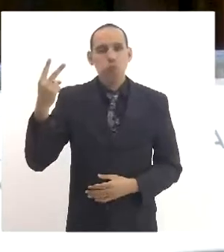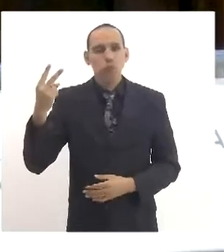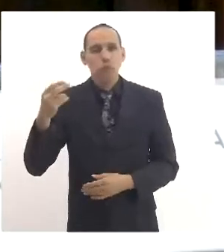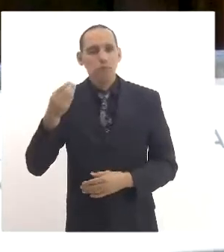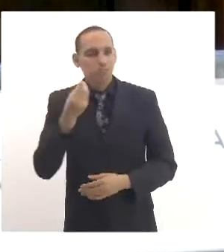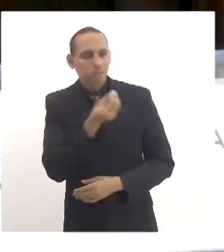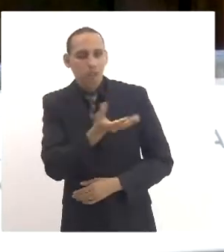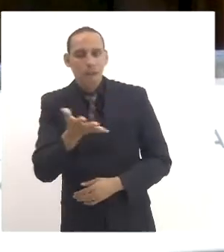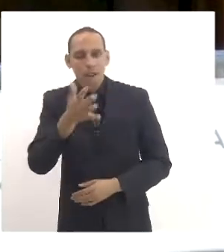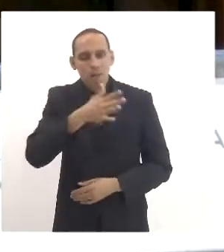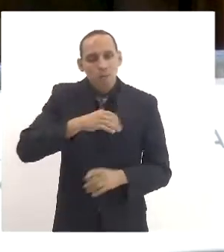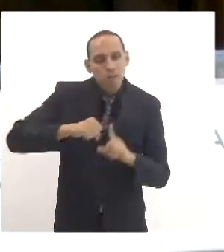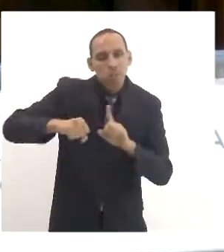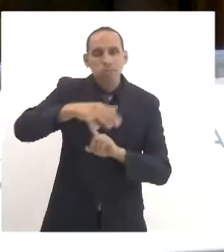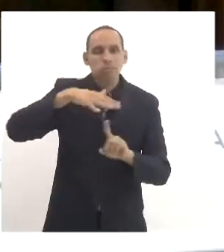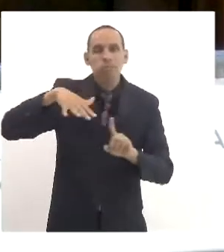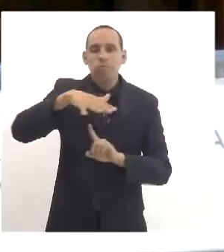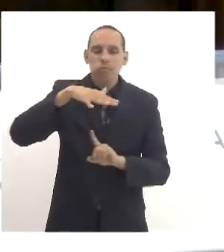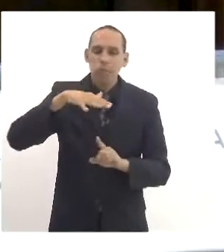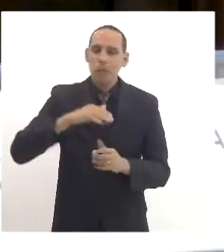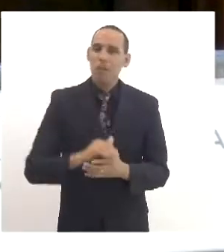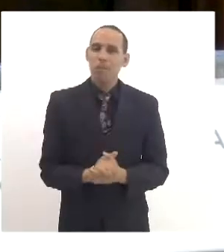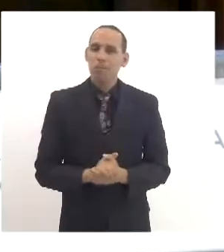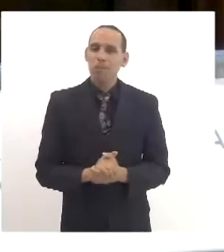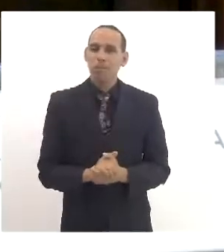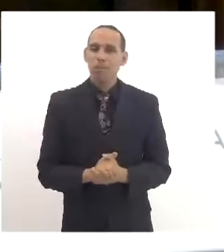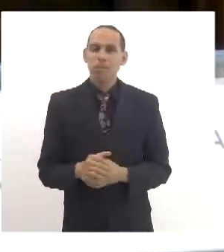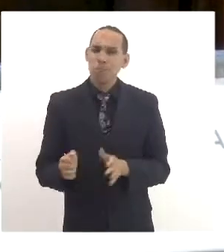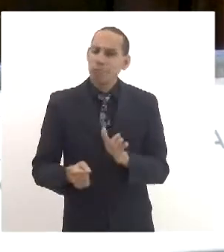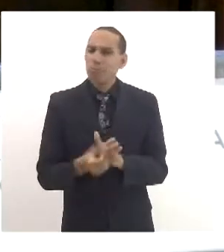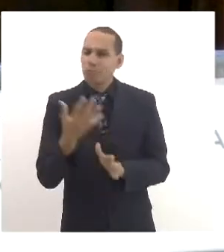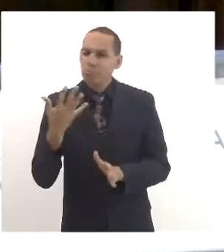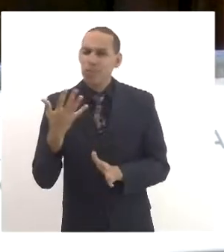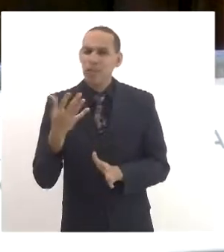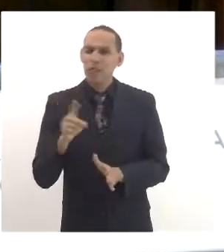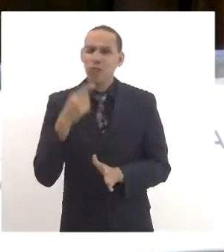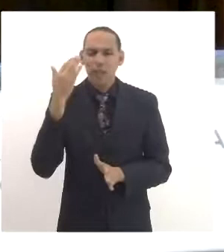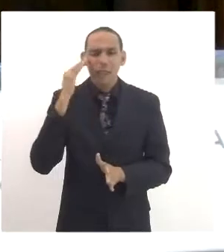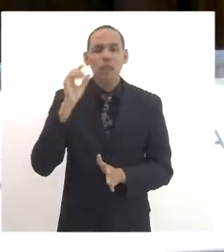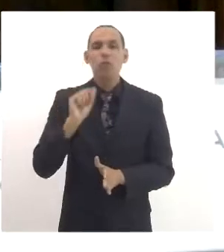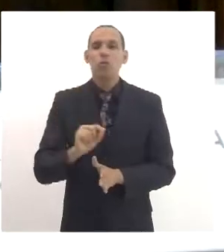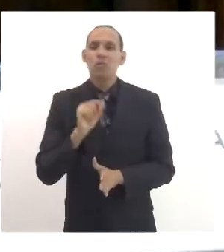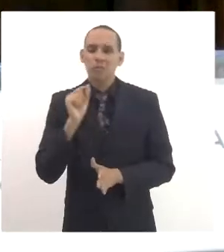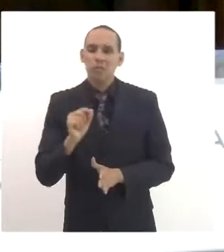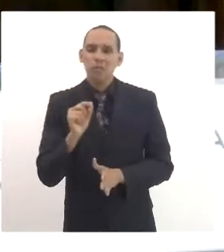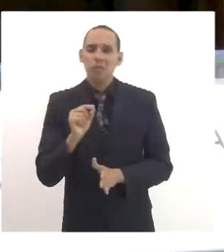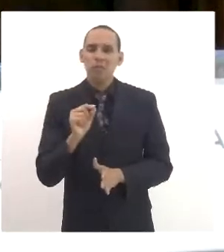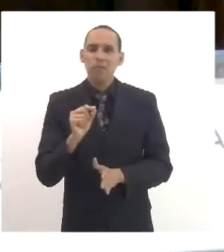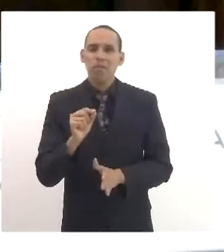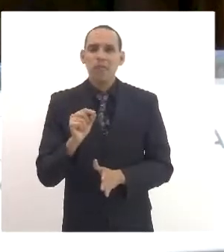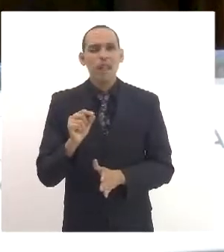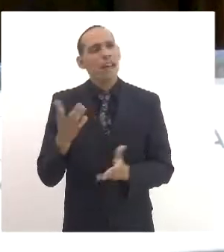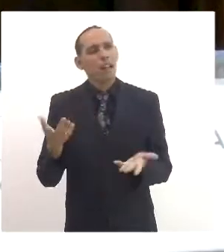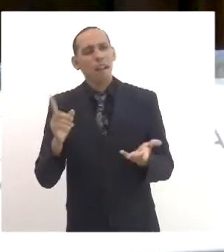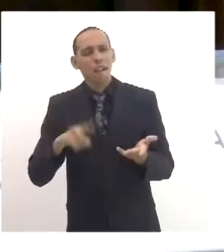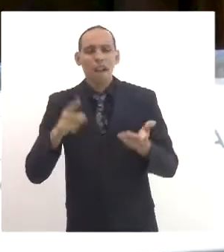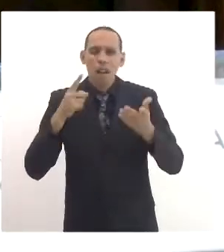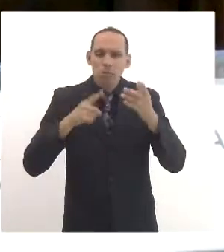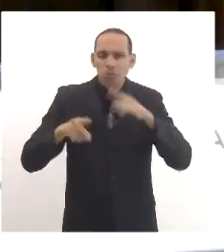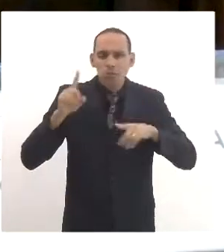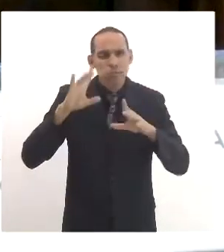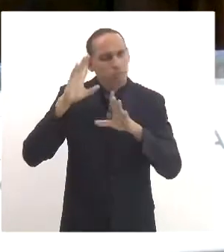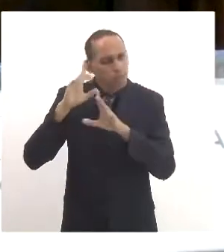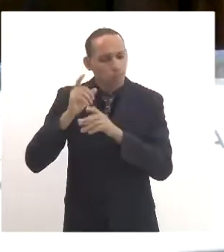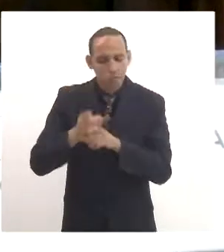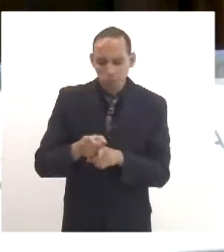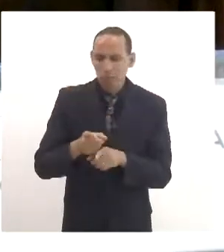para a apropriação pela sociedade. Muitas vezes a entendemos no domínio estrito dos produtos tão